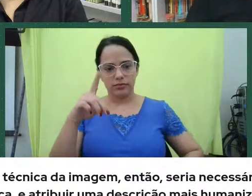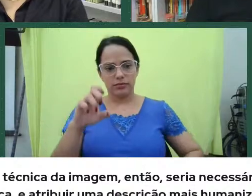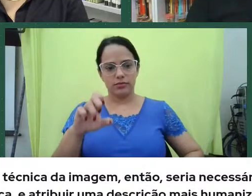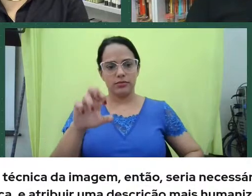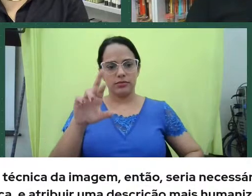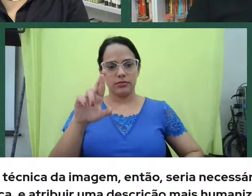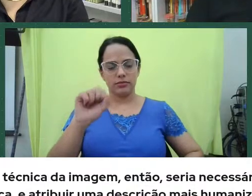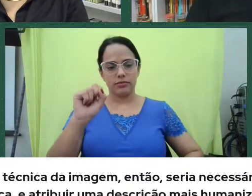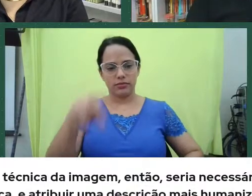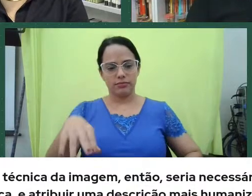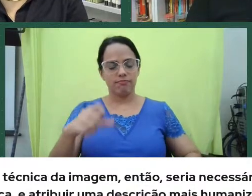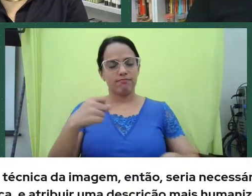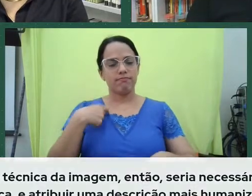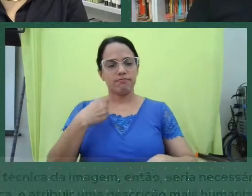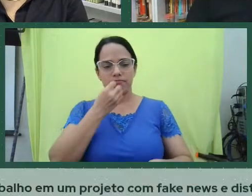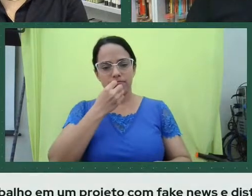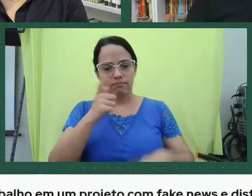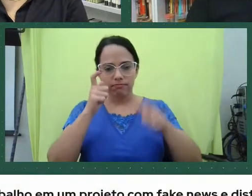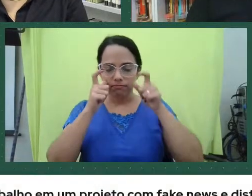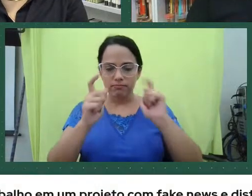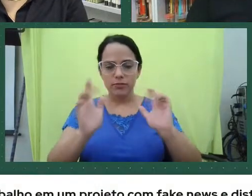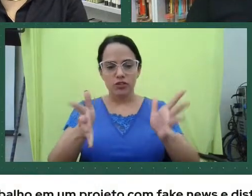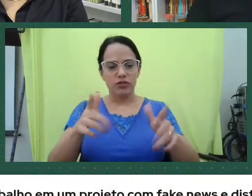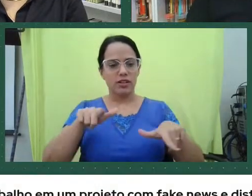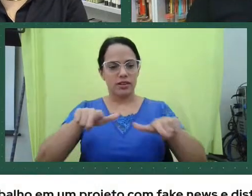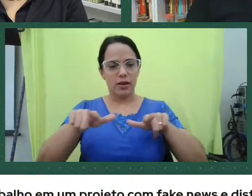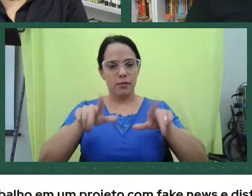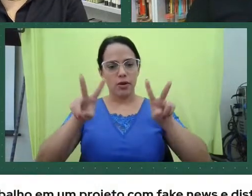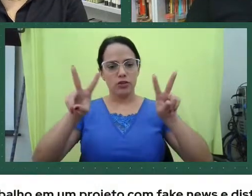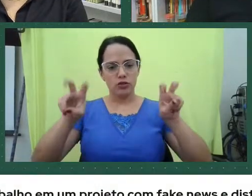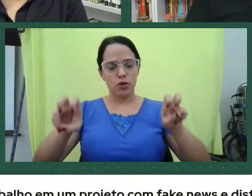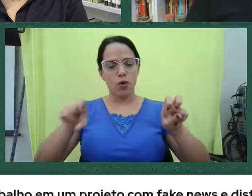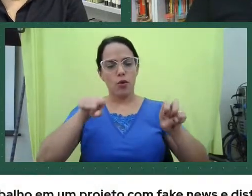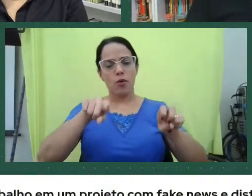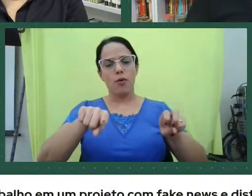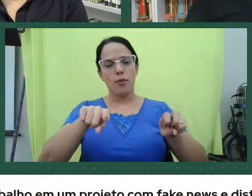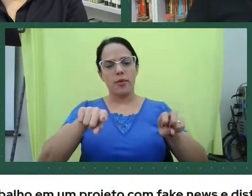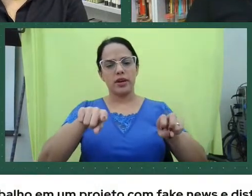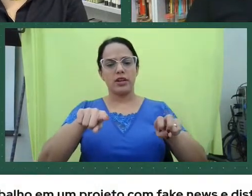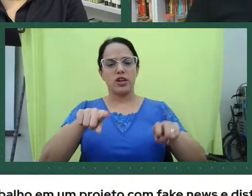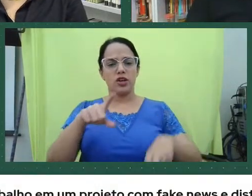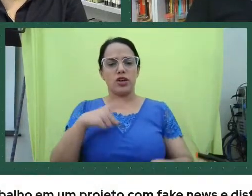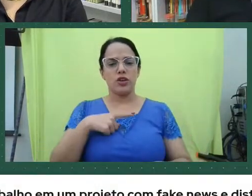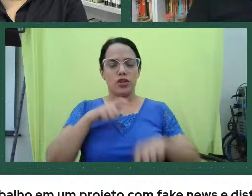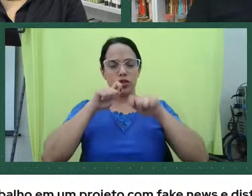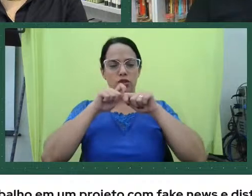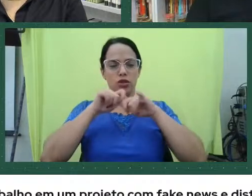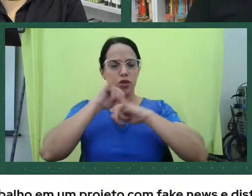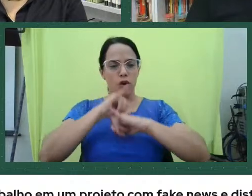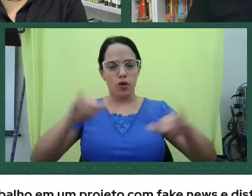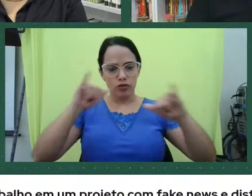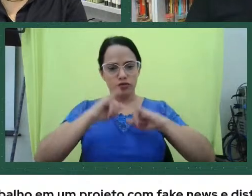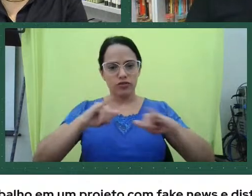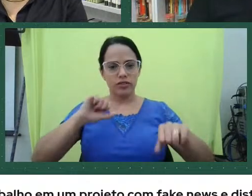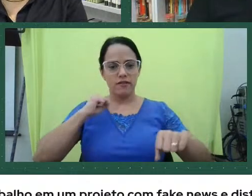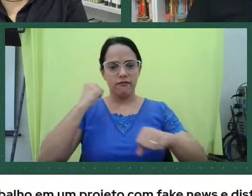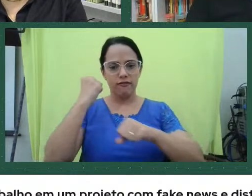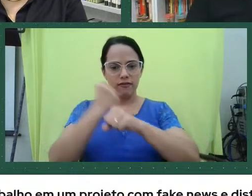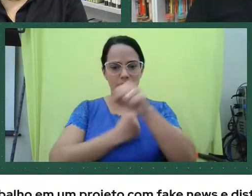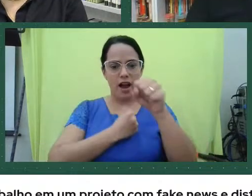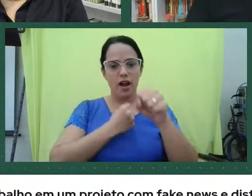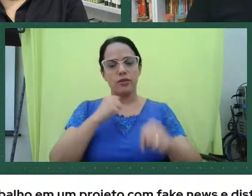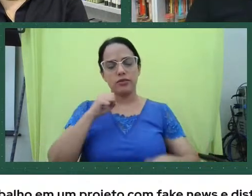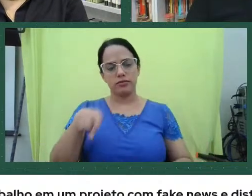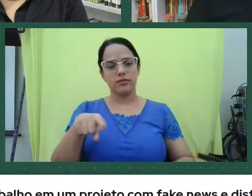interessante, trabalha em um projeto com fake news e distorcer o contexto de uma imagem é uma estratégia recorrente na criação